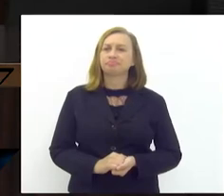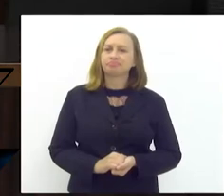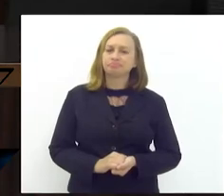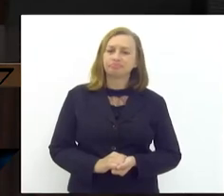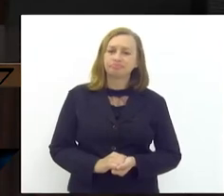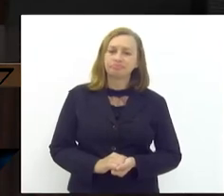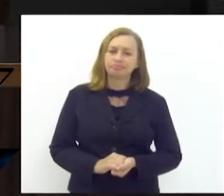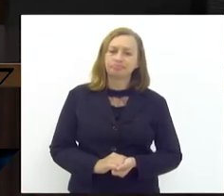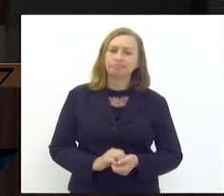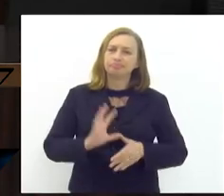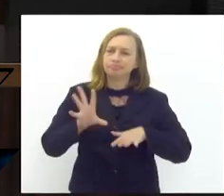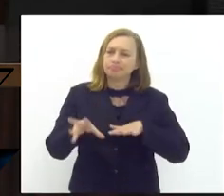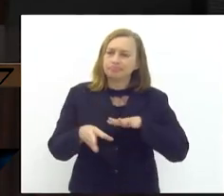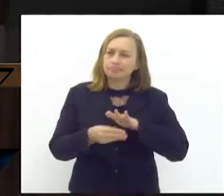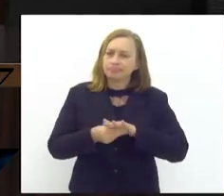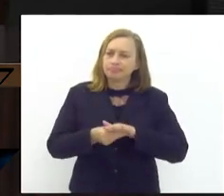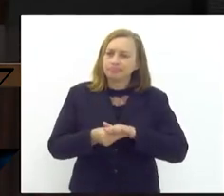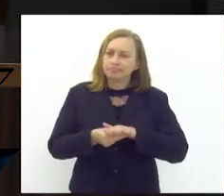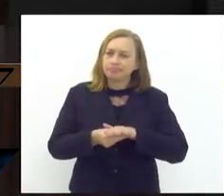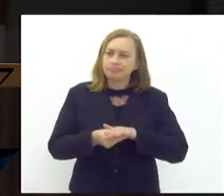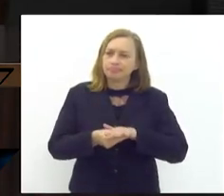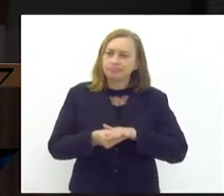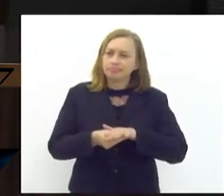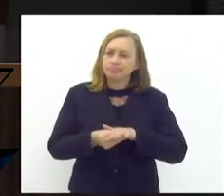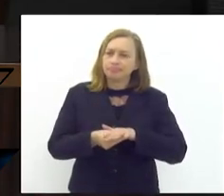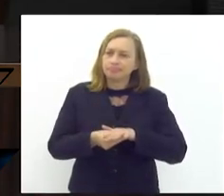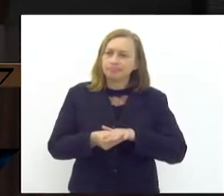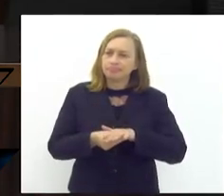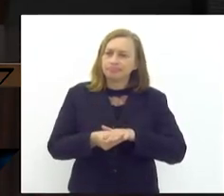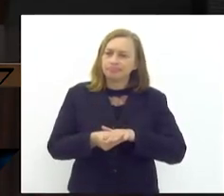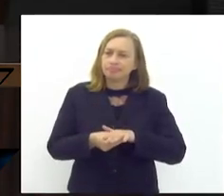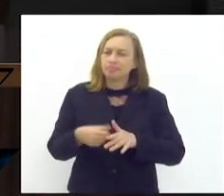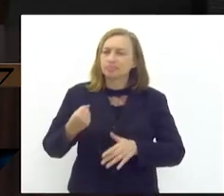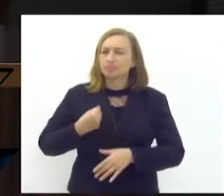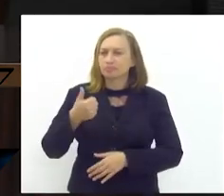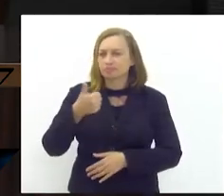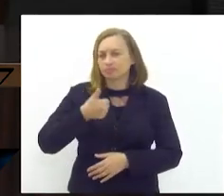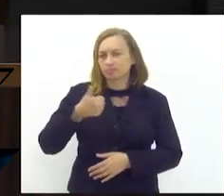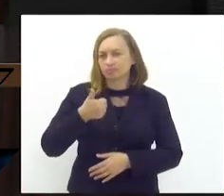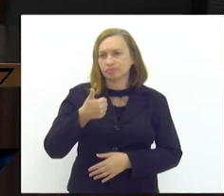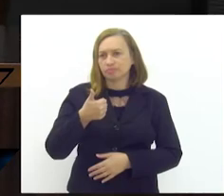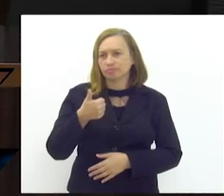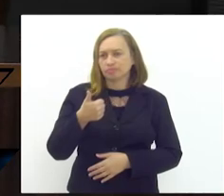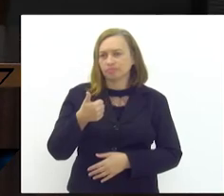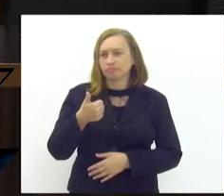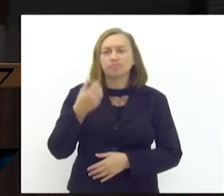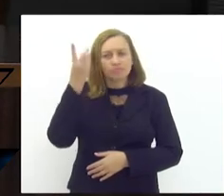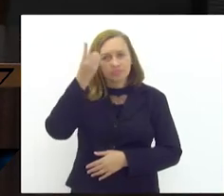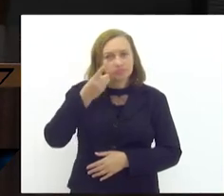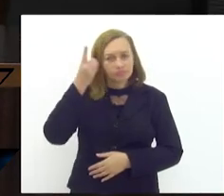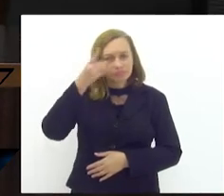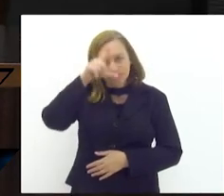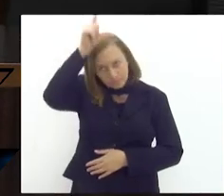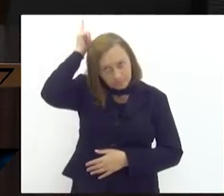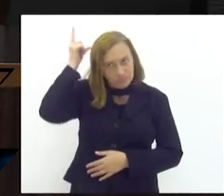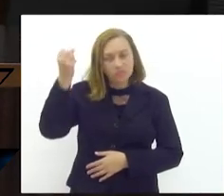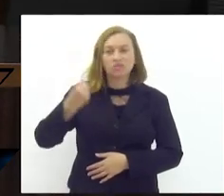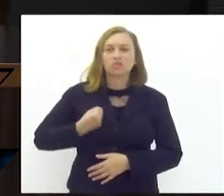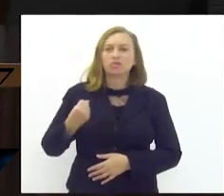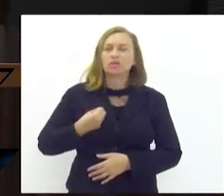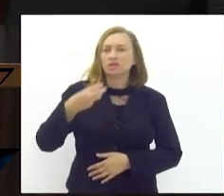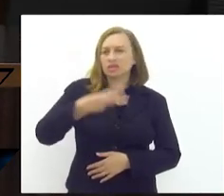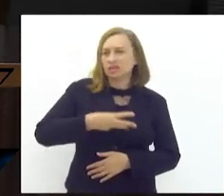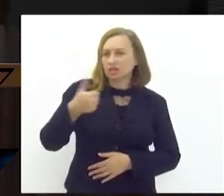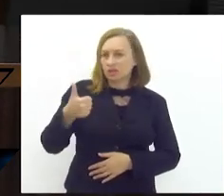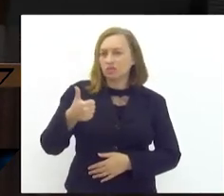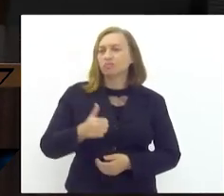emenda destaque a emenda número 1 e do deputado Luiz Paulo e a emenda número 31